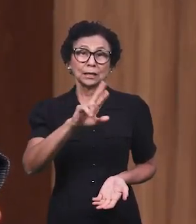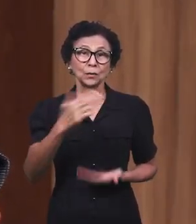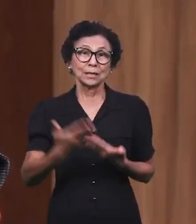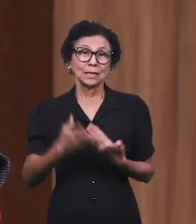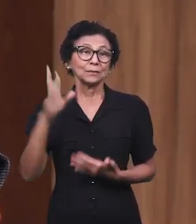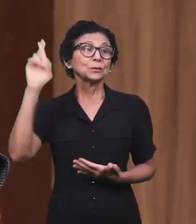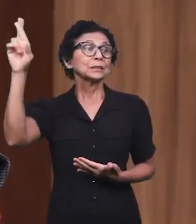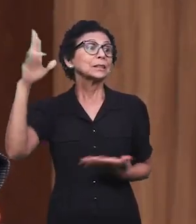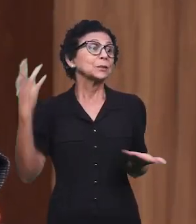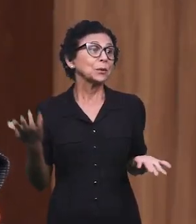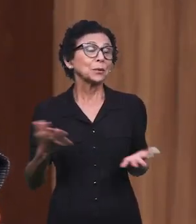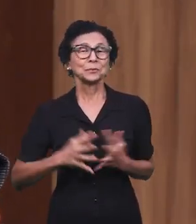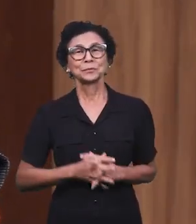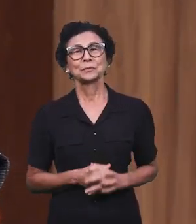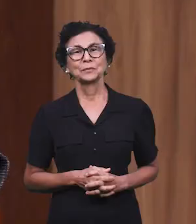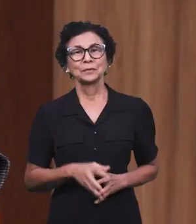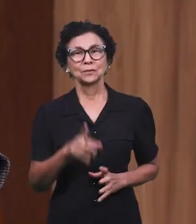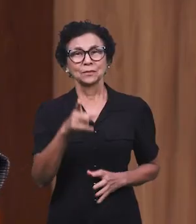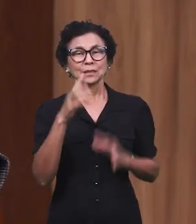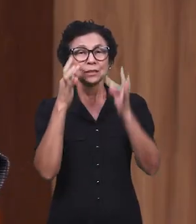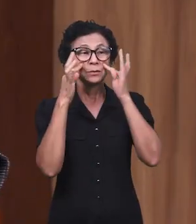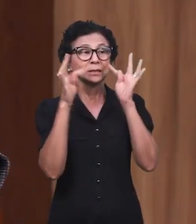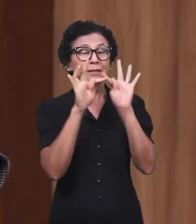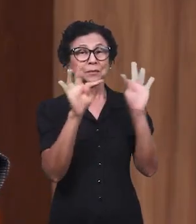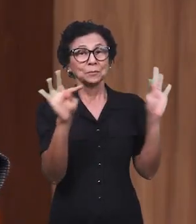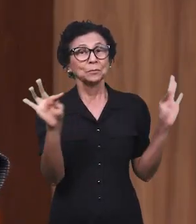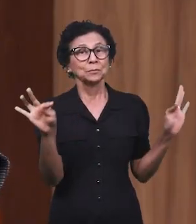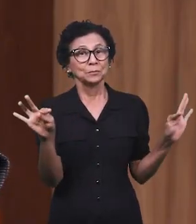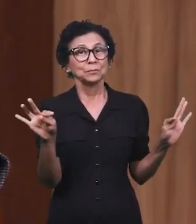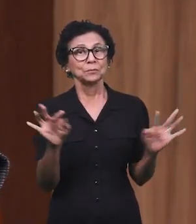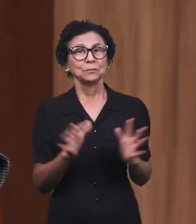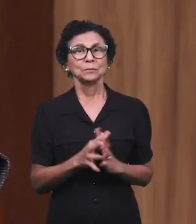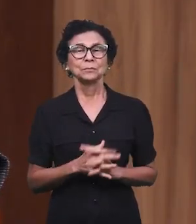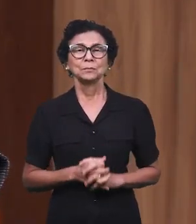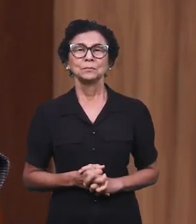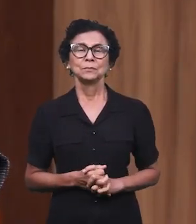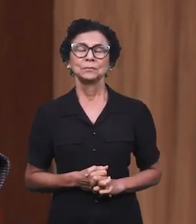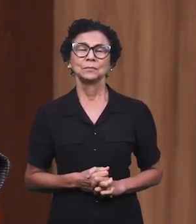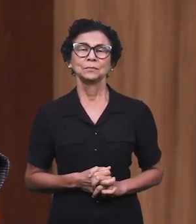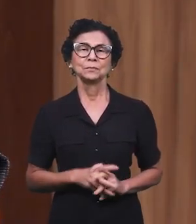Mais ainda, você tem um testemunho. Porque, veja uma coisa nesse texto.